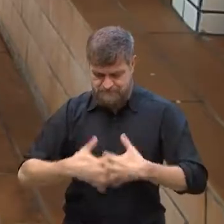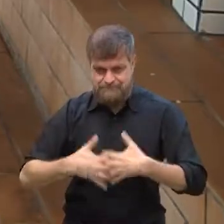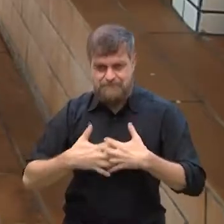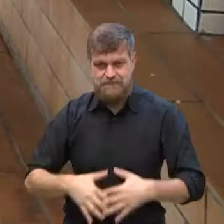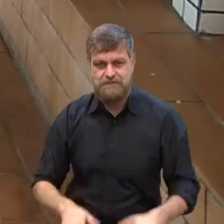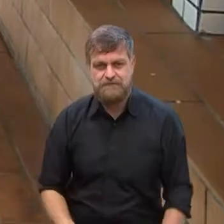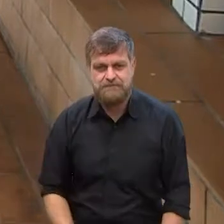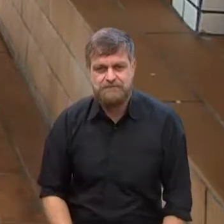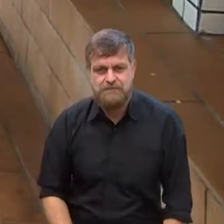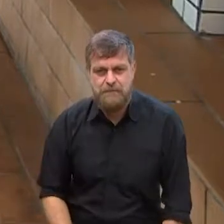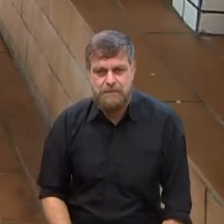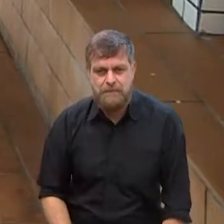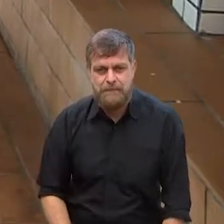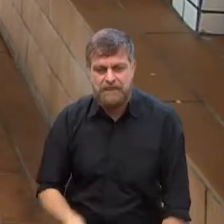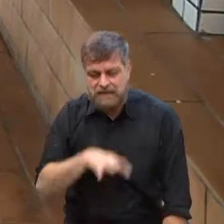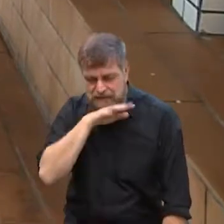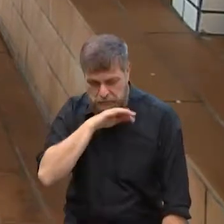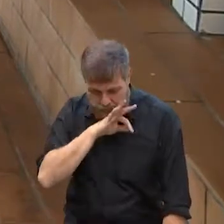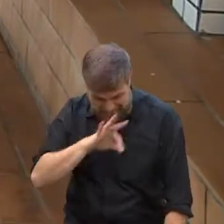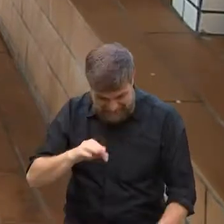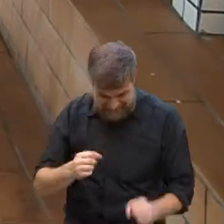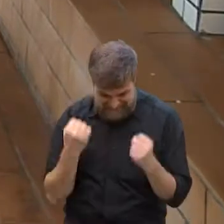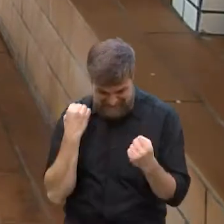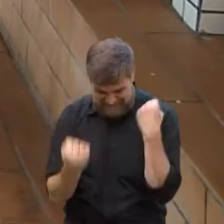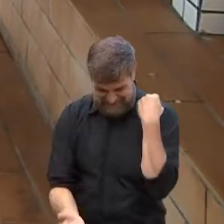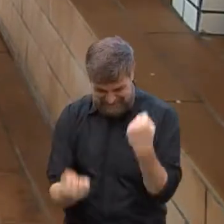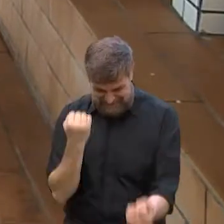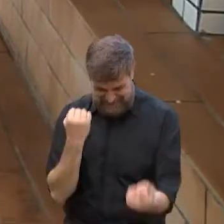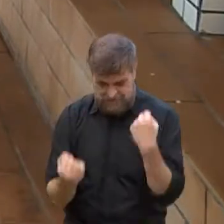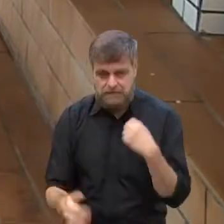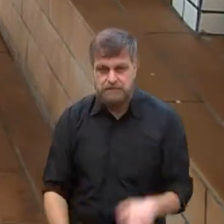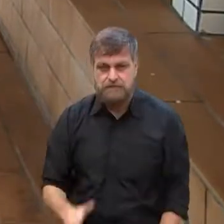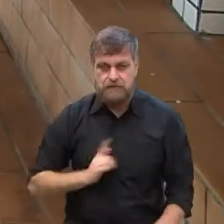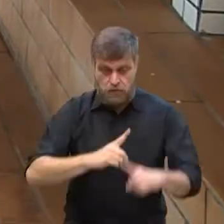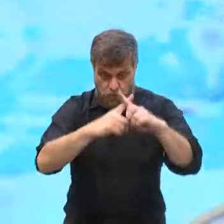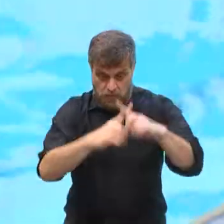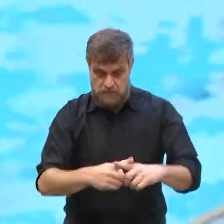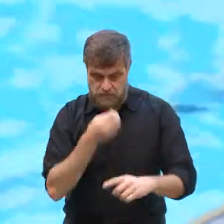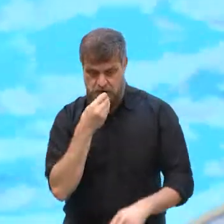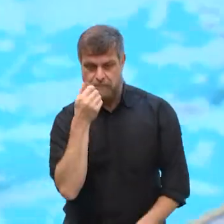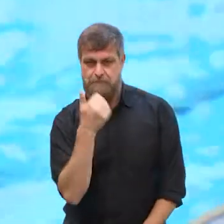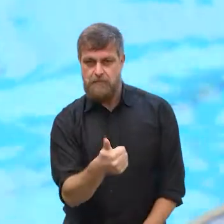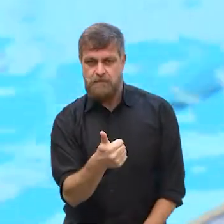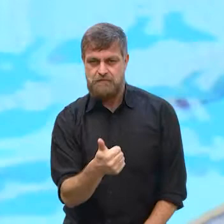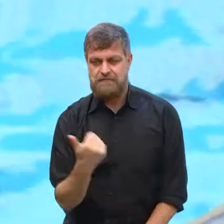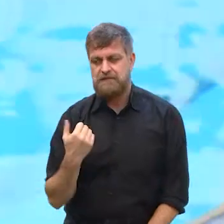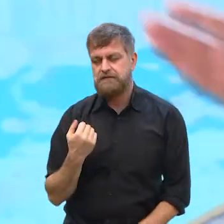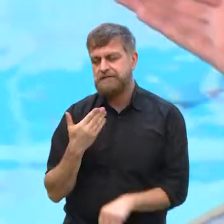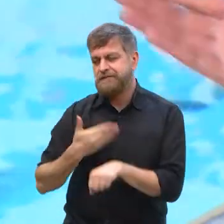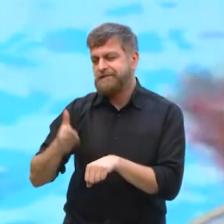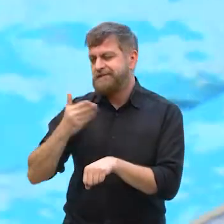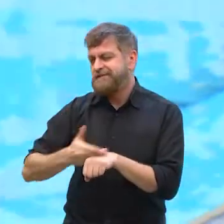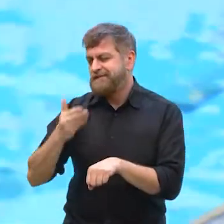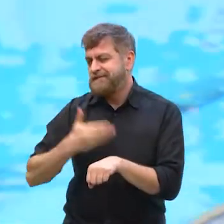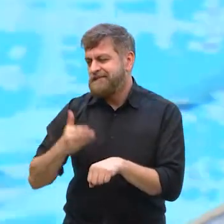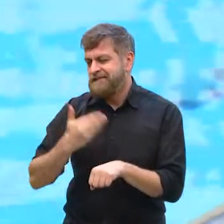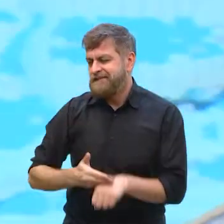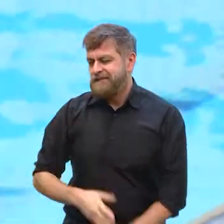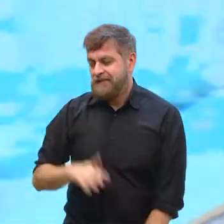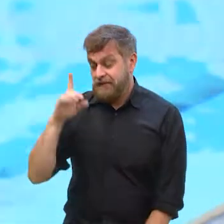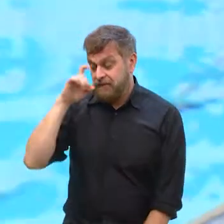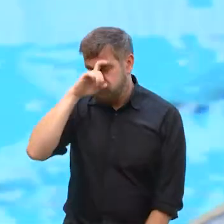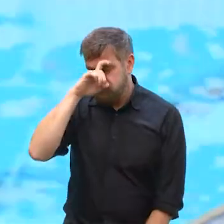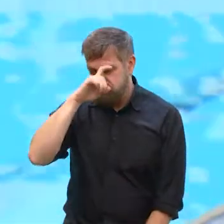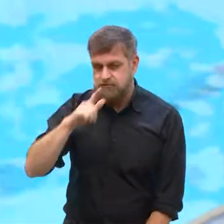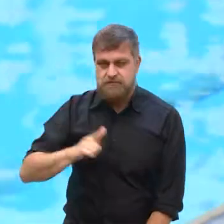odeia, não é? Na verdade, assim, você gosta? O competir é muito bom. Tá. O treinar que é ruim, né? Eu não vou